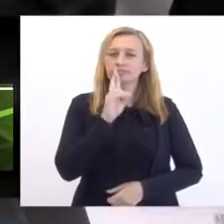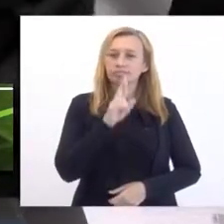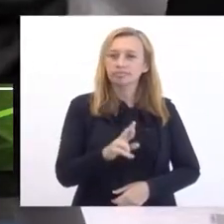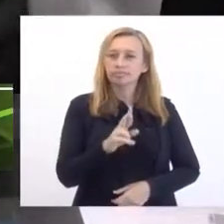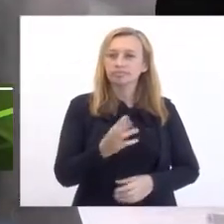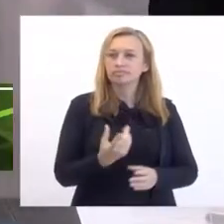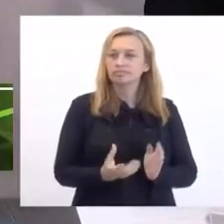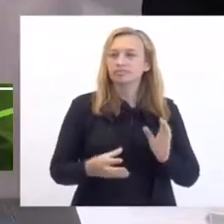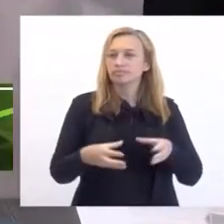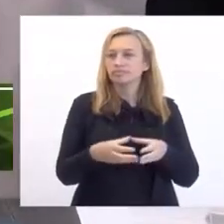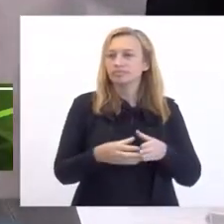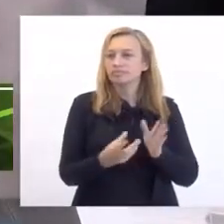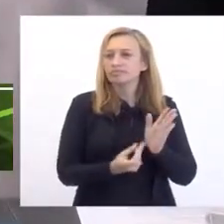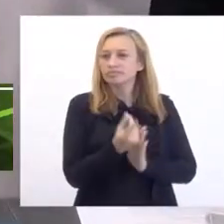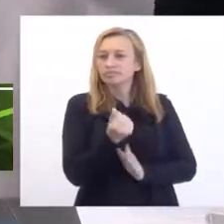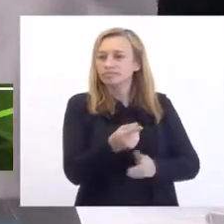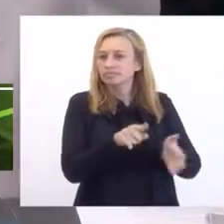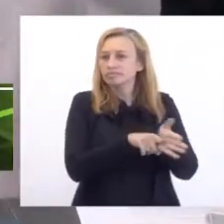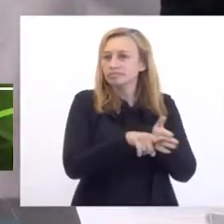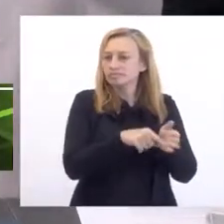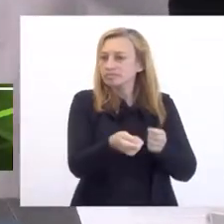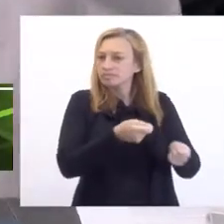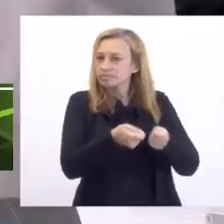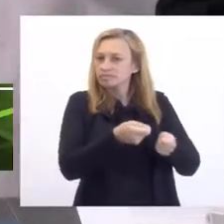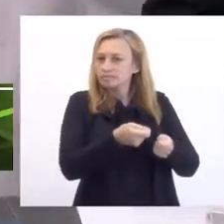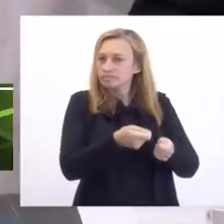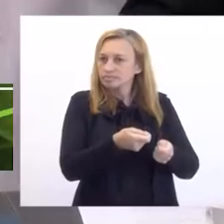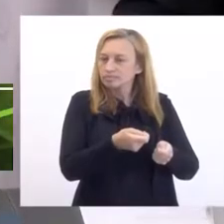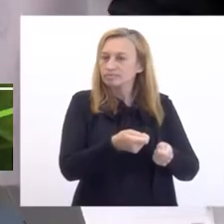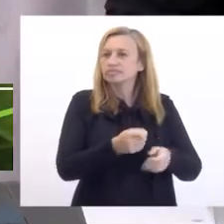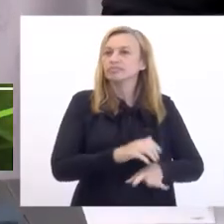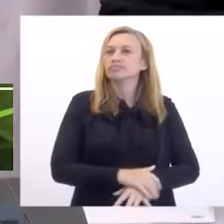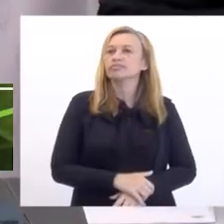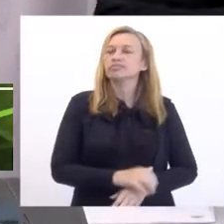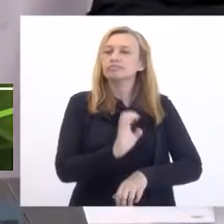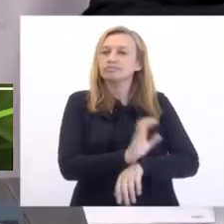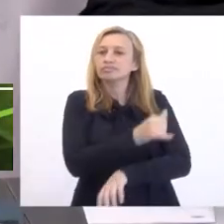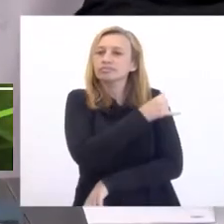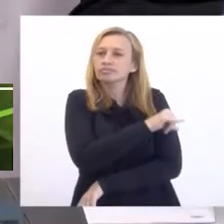de Orçamento, Finanças, Fiscalização Financeira e Controle da Assembleia Legislativa do Estado do Rio de